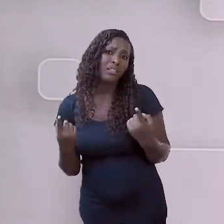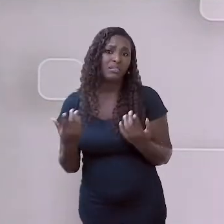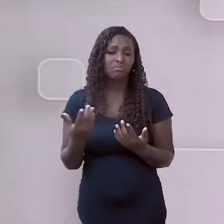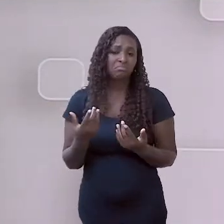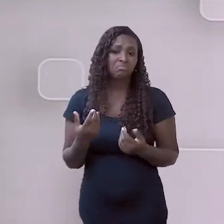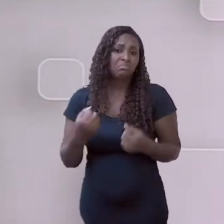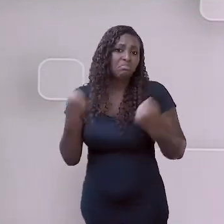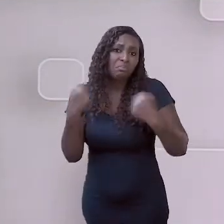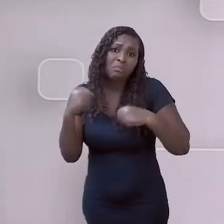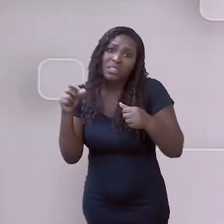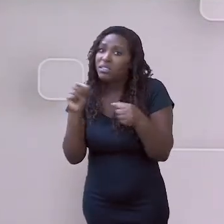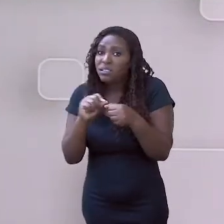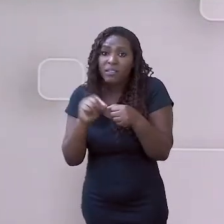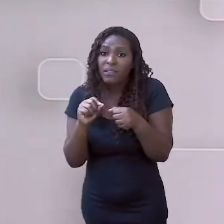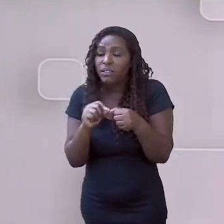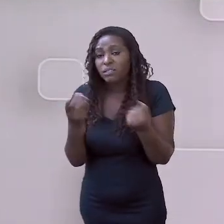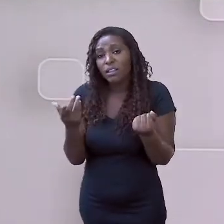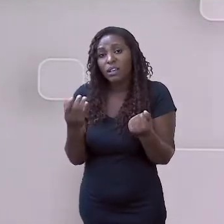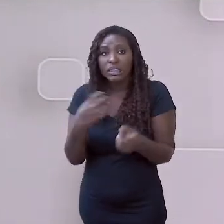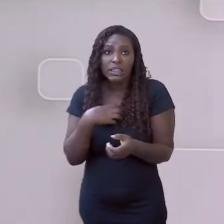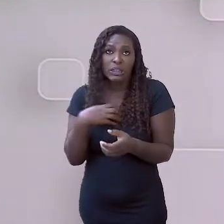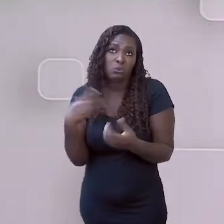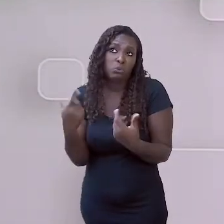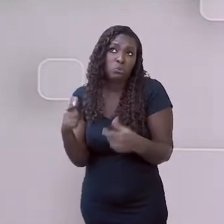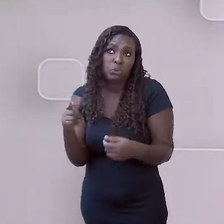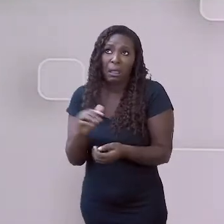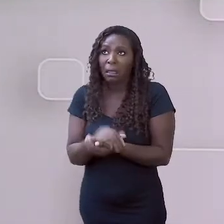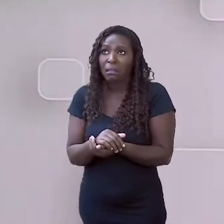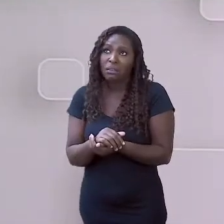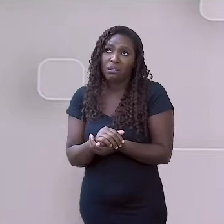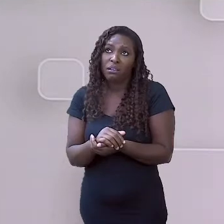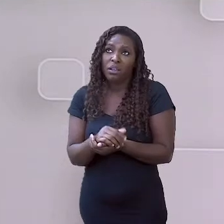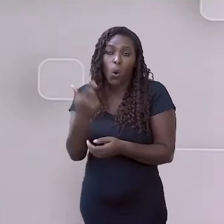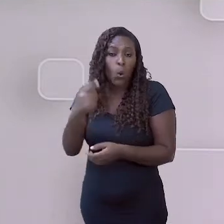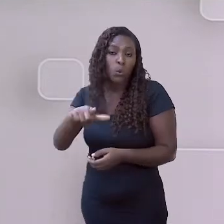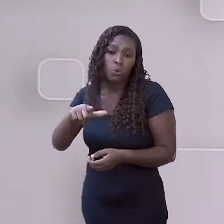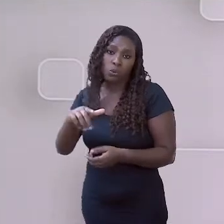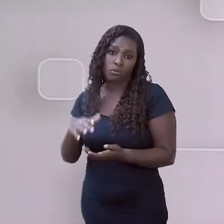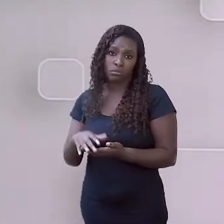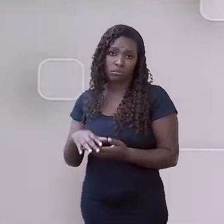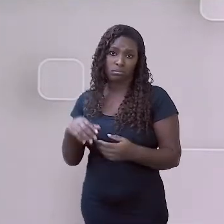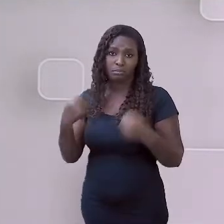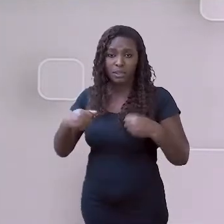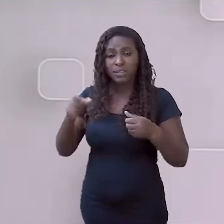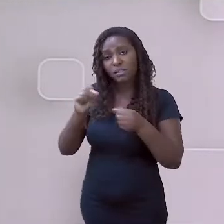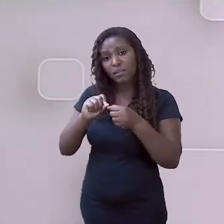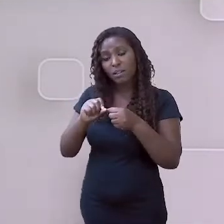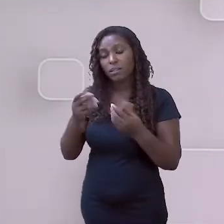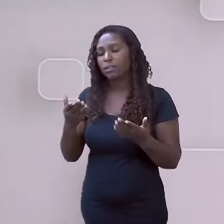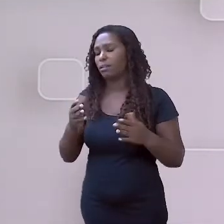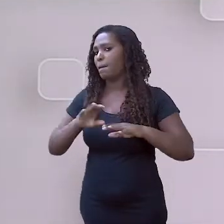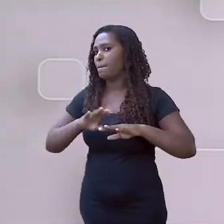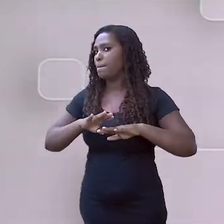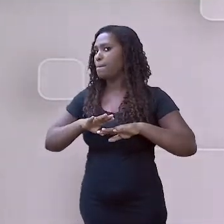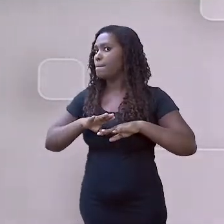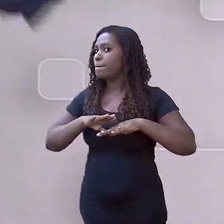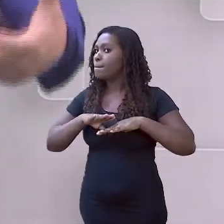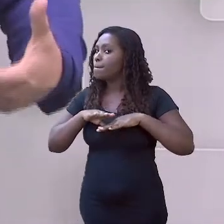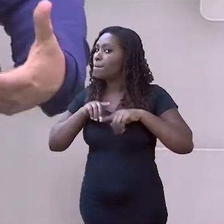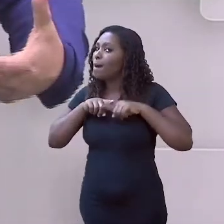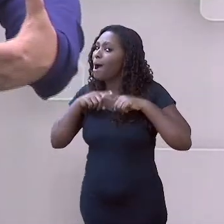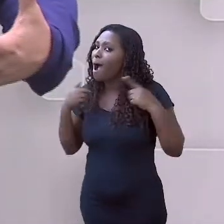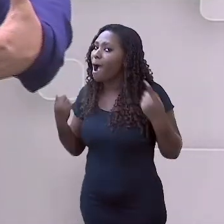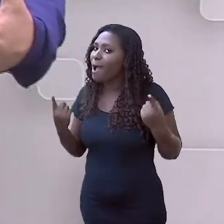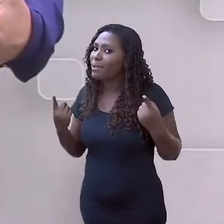o desenvolvimento deve acontecer, mas ele deve ser sustentável. Então, o mundo